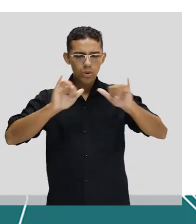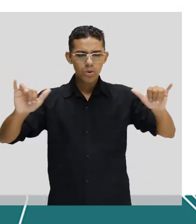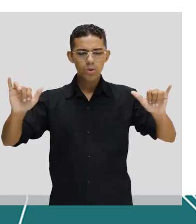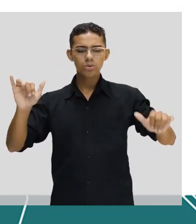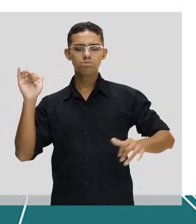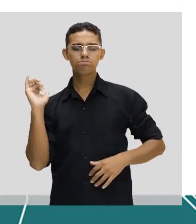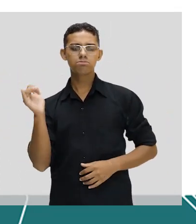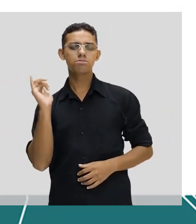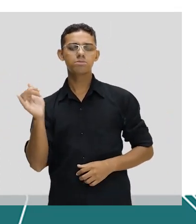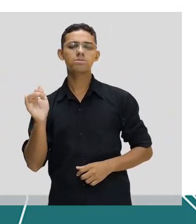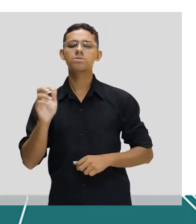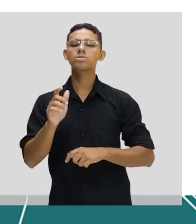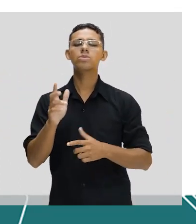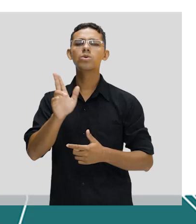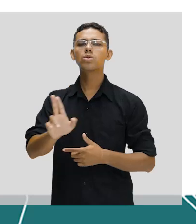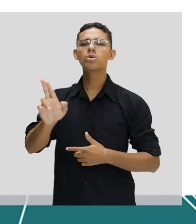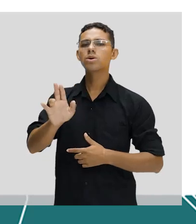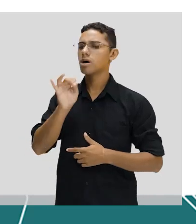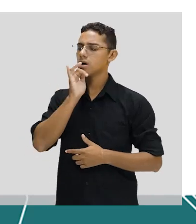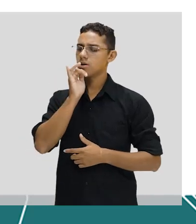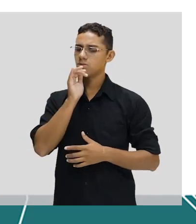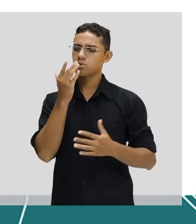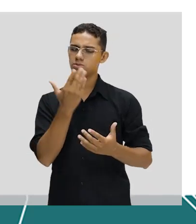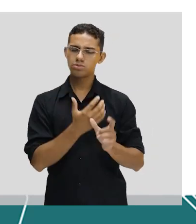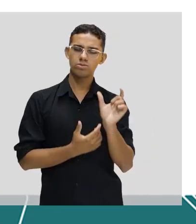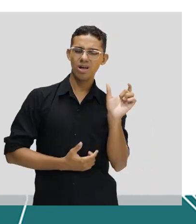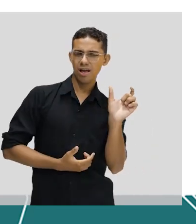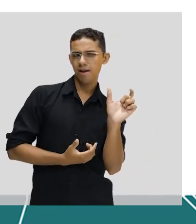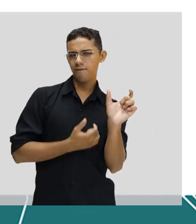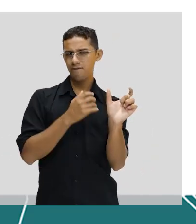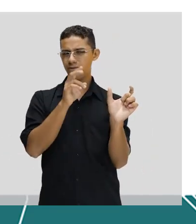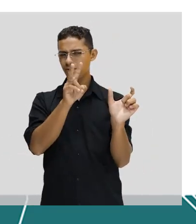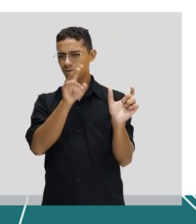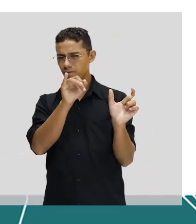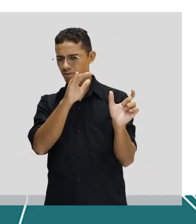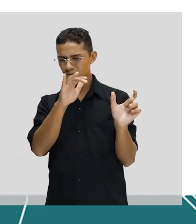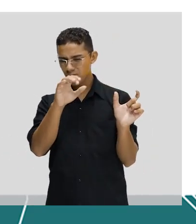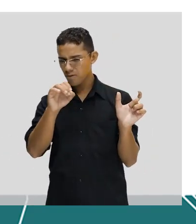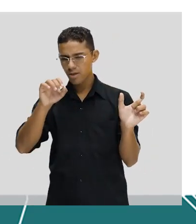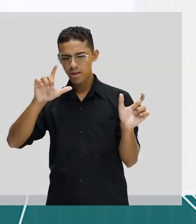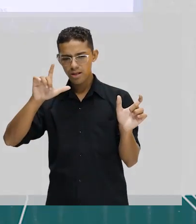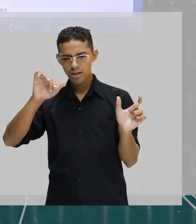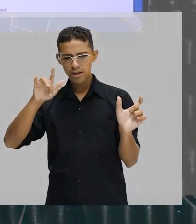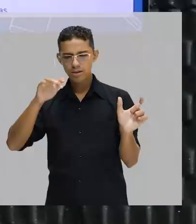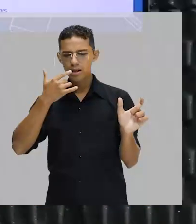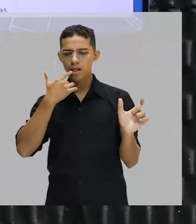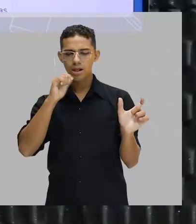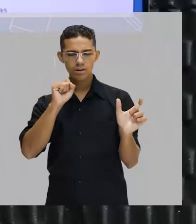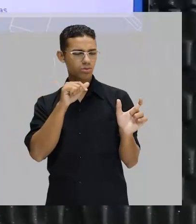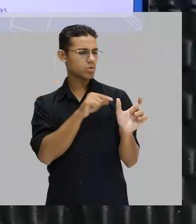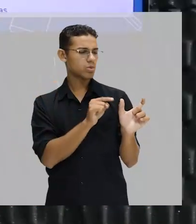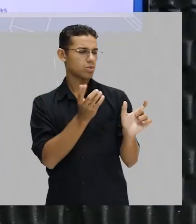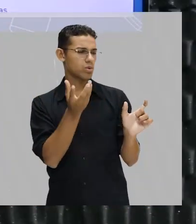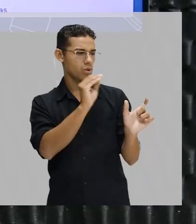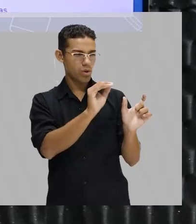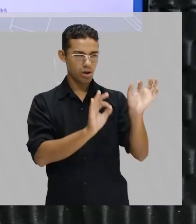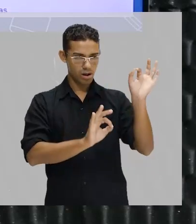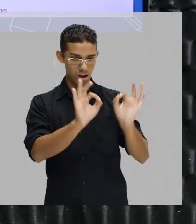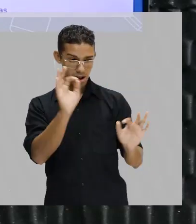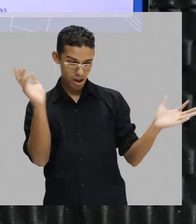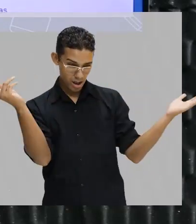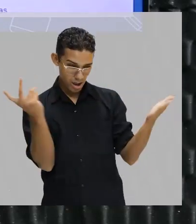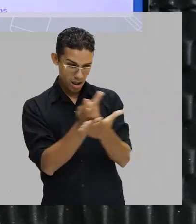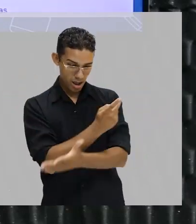publicidades, vocês acham que ela é utilizada como um vício de linguagem? Porque a pessoa que elaborou a propaganda, ela cometeu